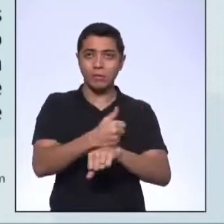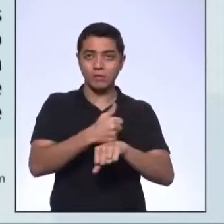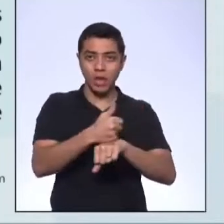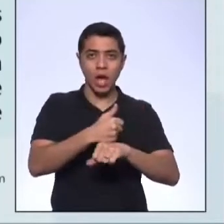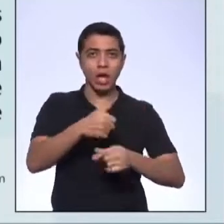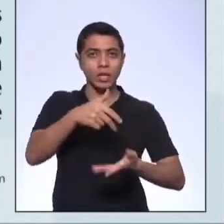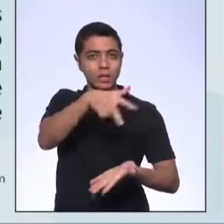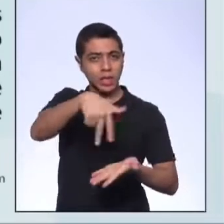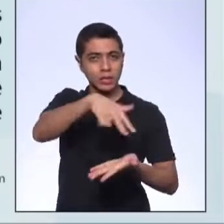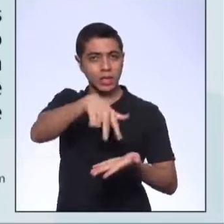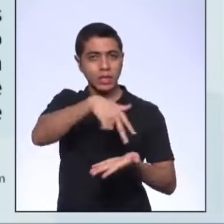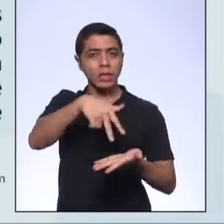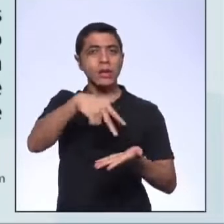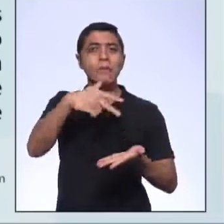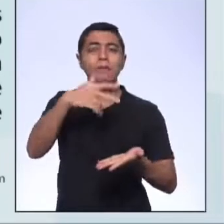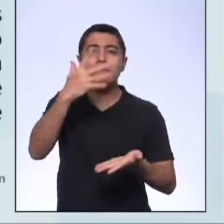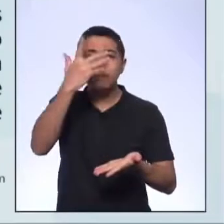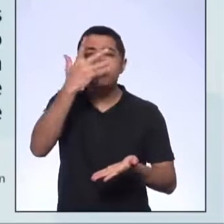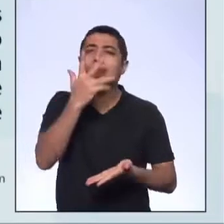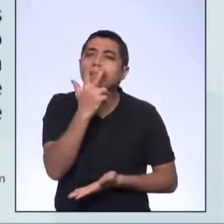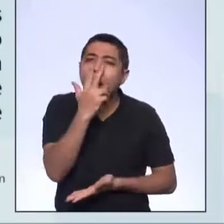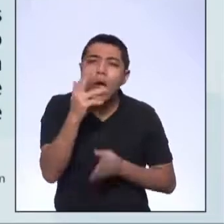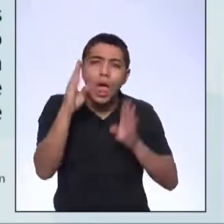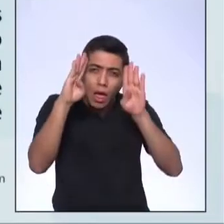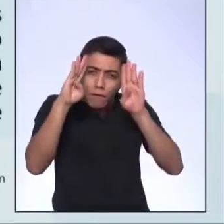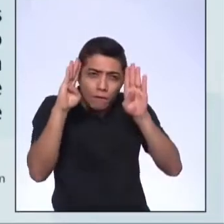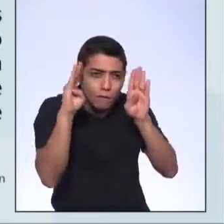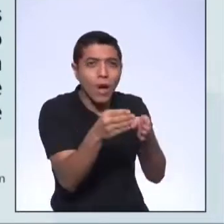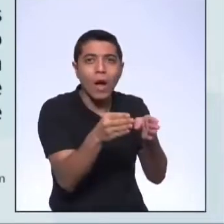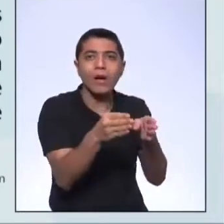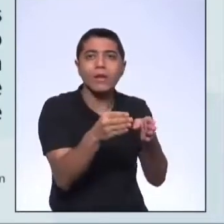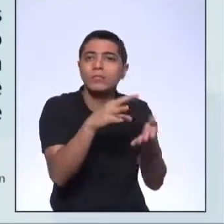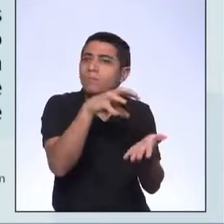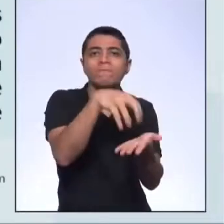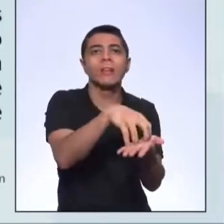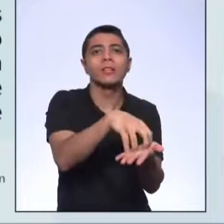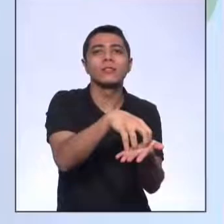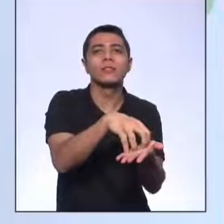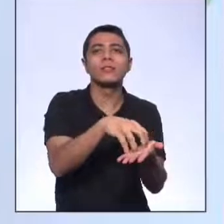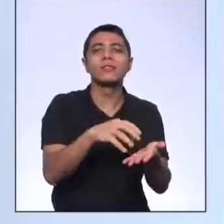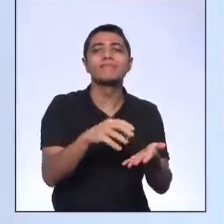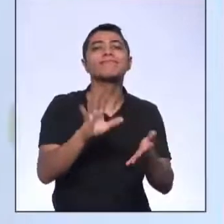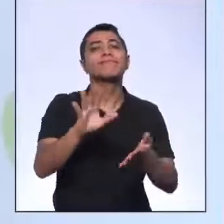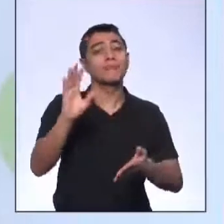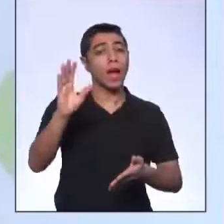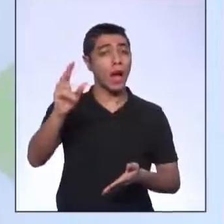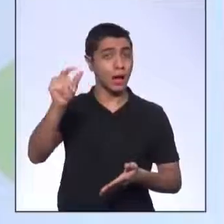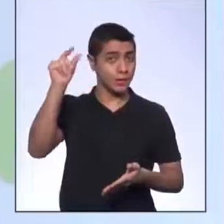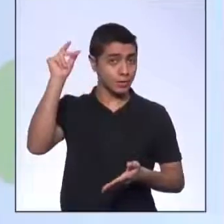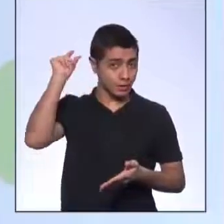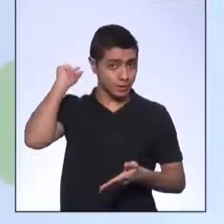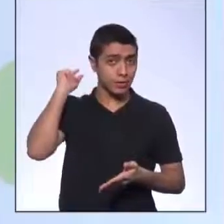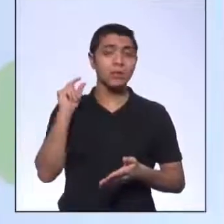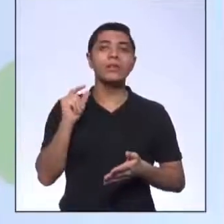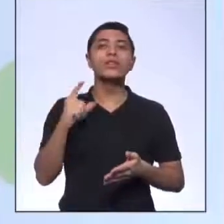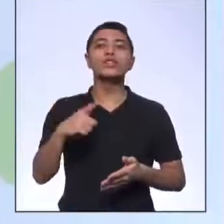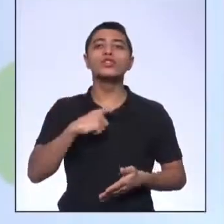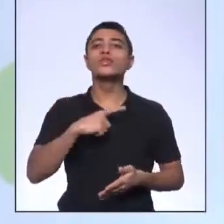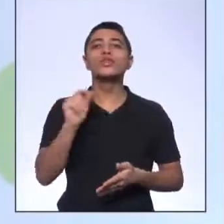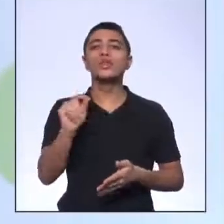termos de ir a erótica ou seja né antes a figura do bailarino especialmente a do primeiro bailarino da companhia